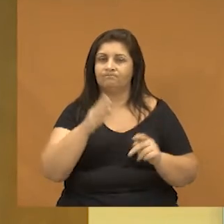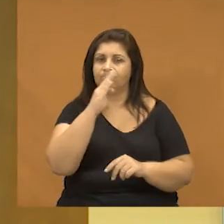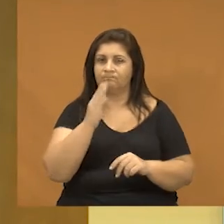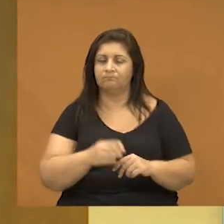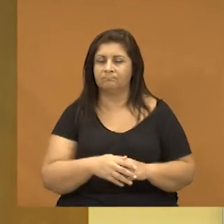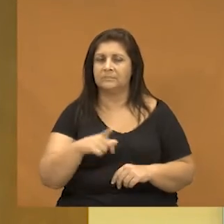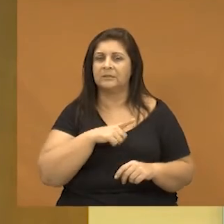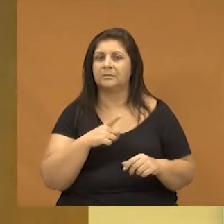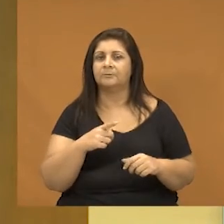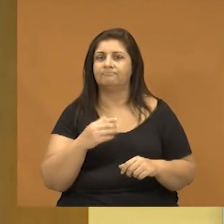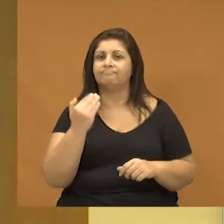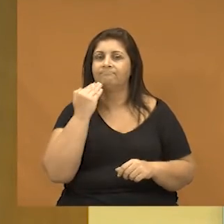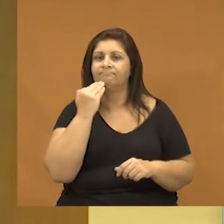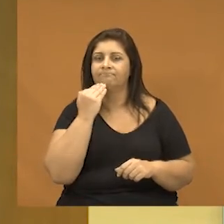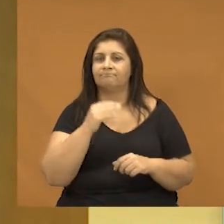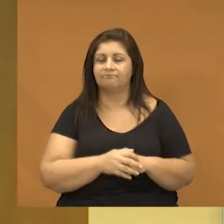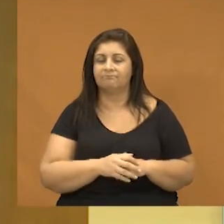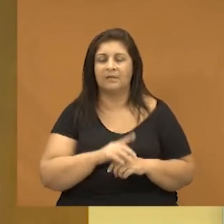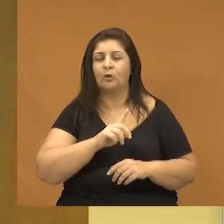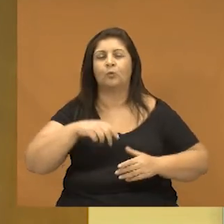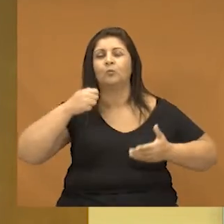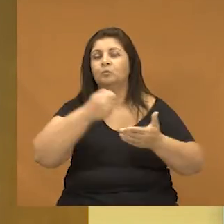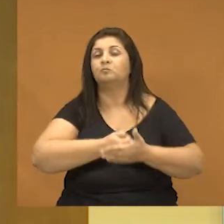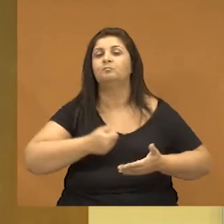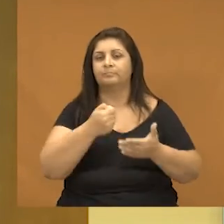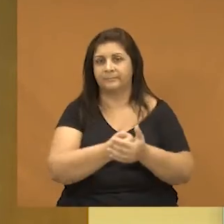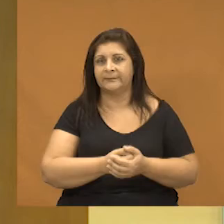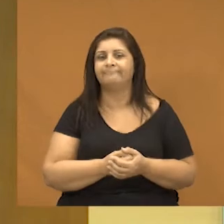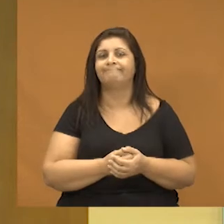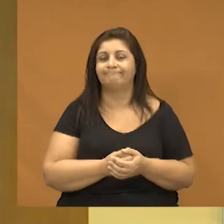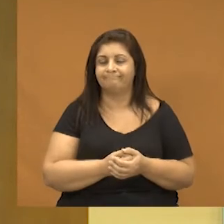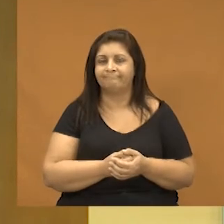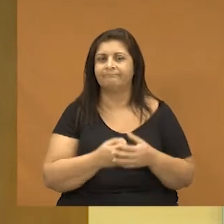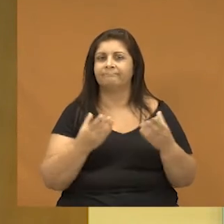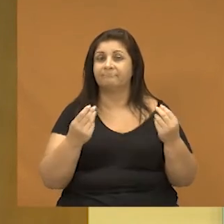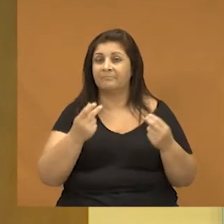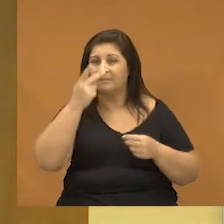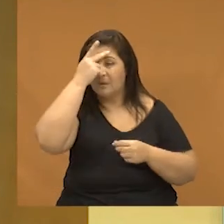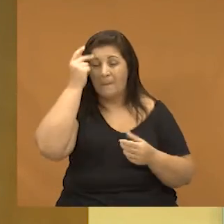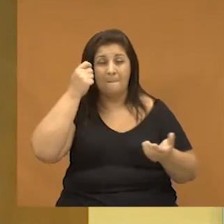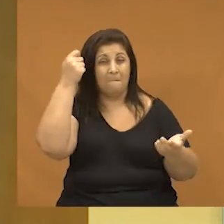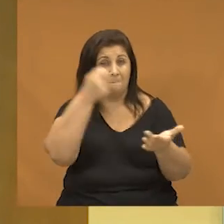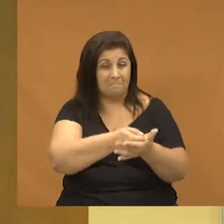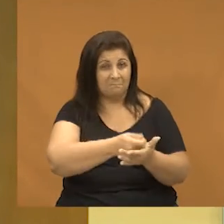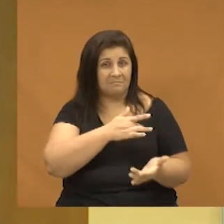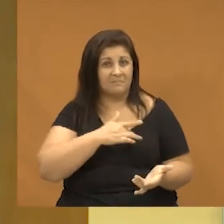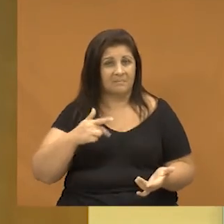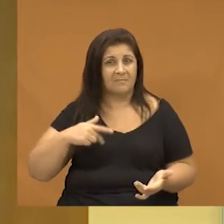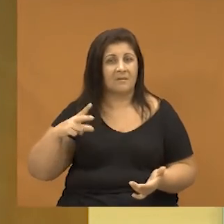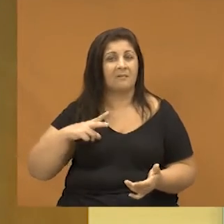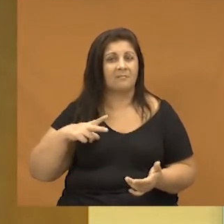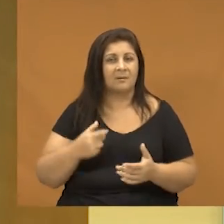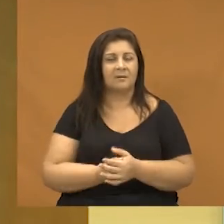grande. A gente não briga pelos nossos direitos. Quantas pessoas pagam convênio médico e fica, às